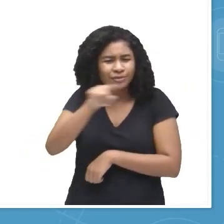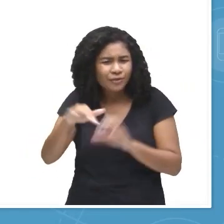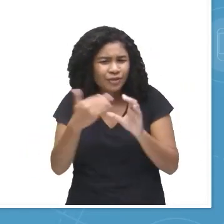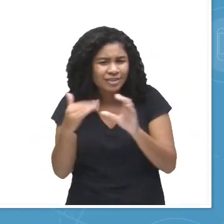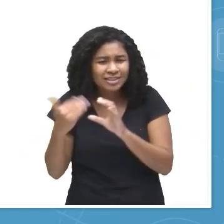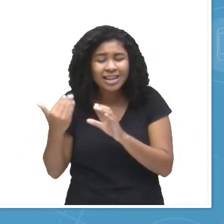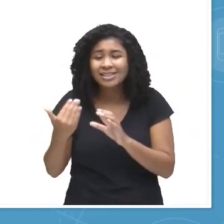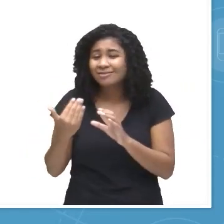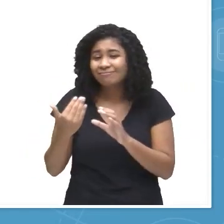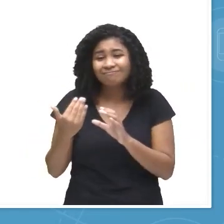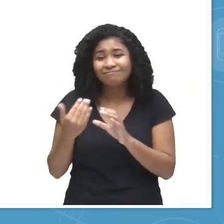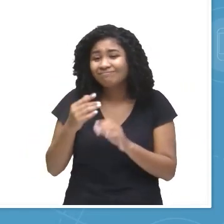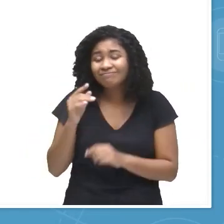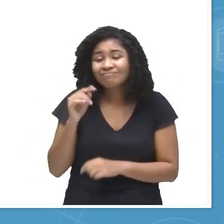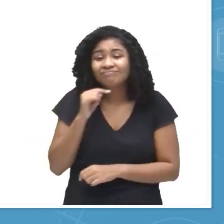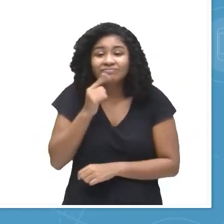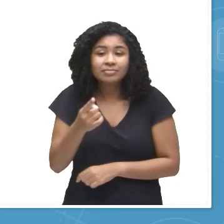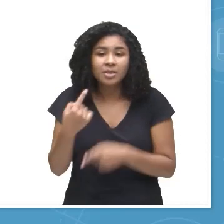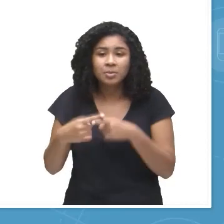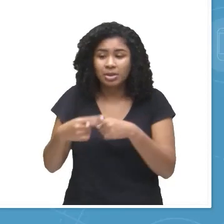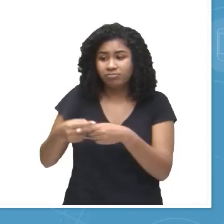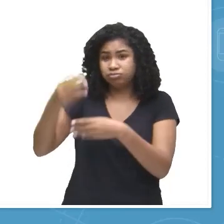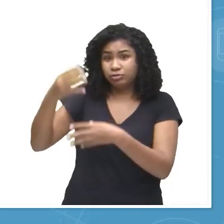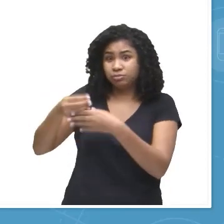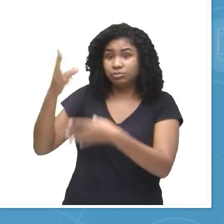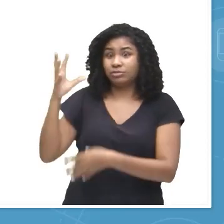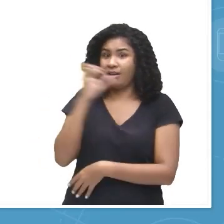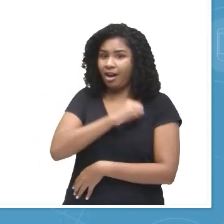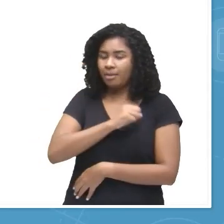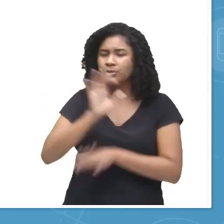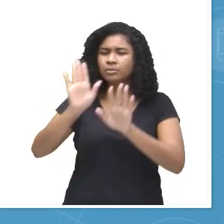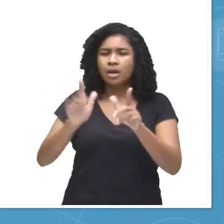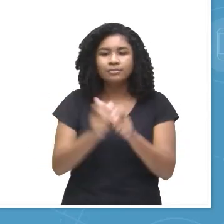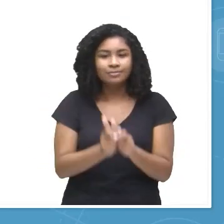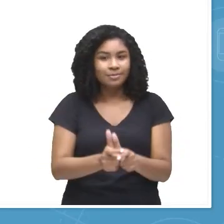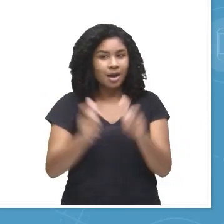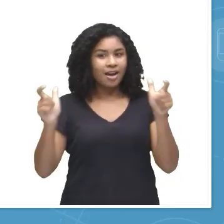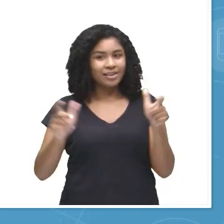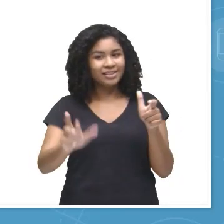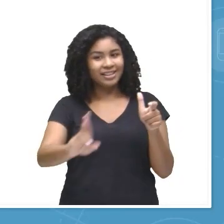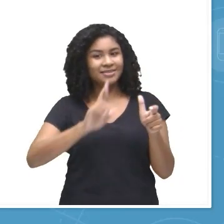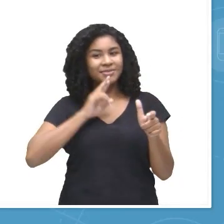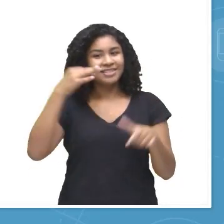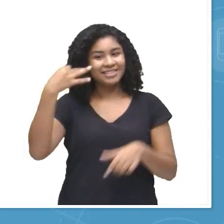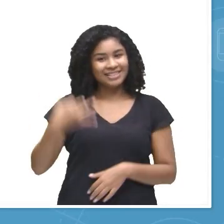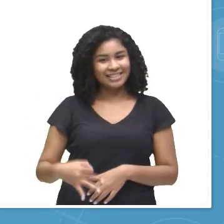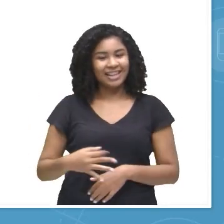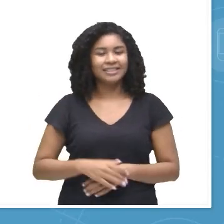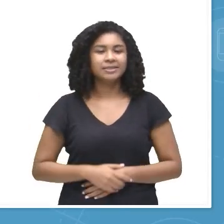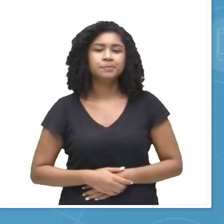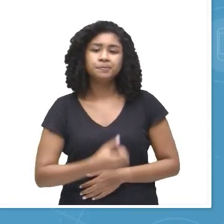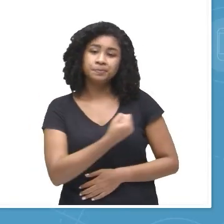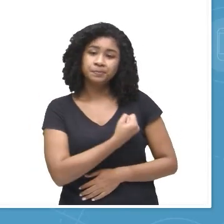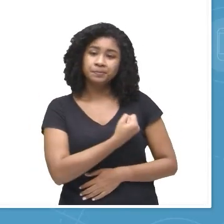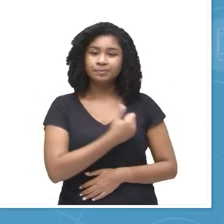a maioria acertou. Então vamos seguir para a segunda questão.